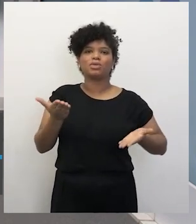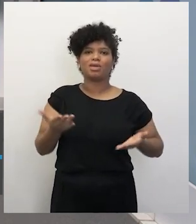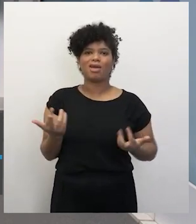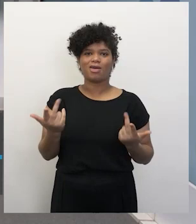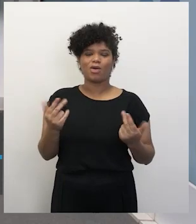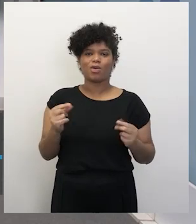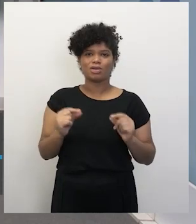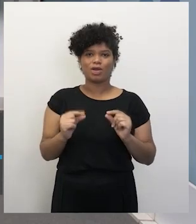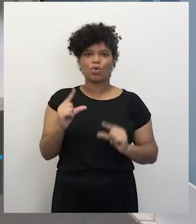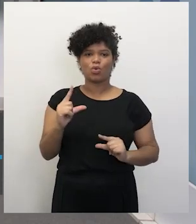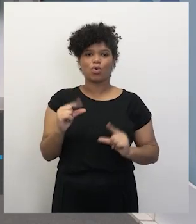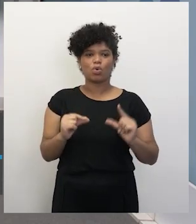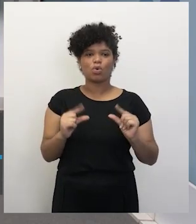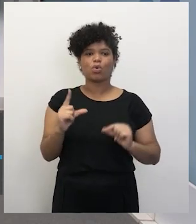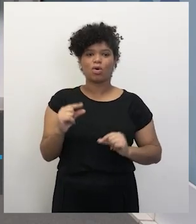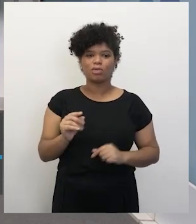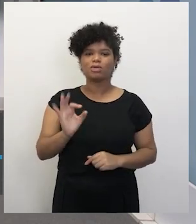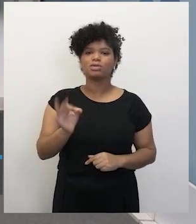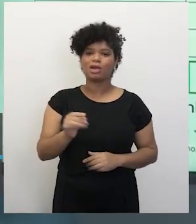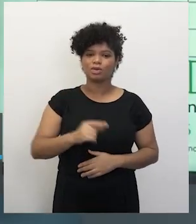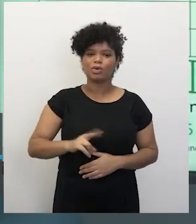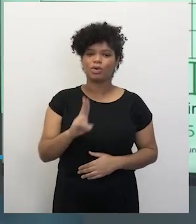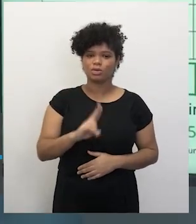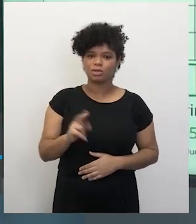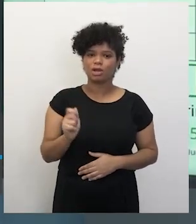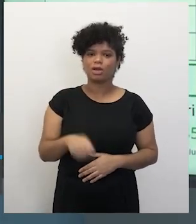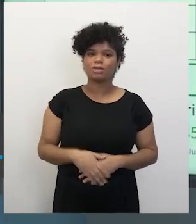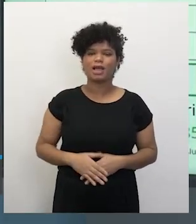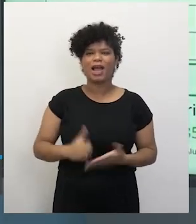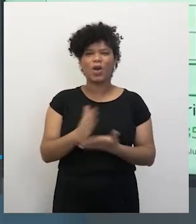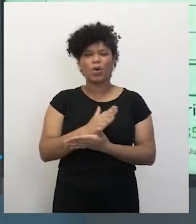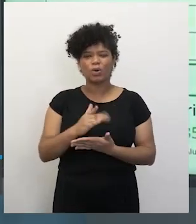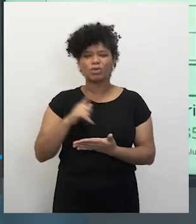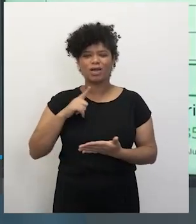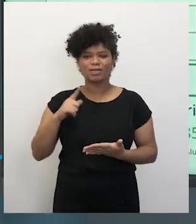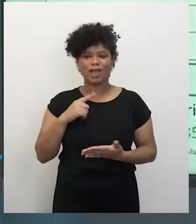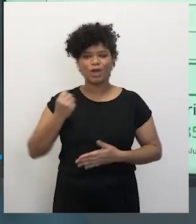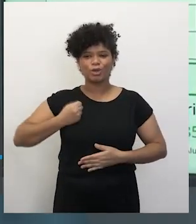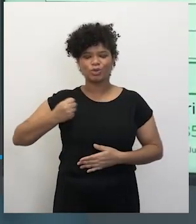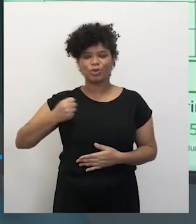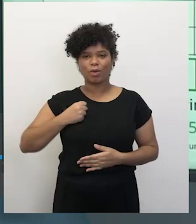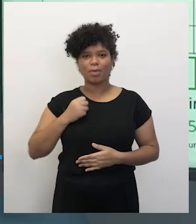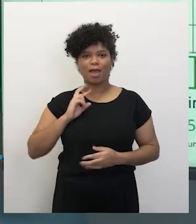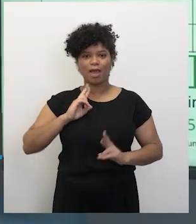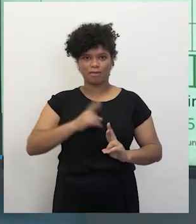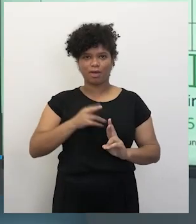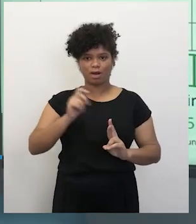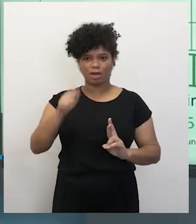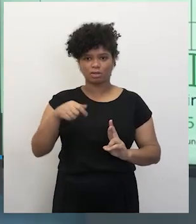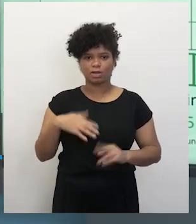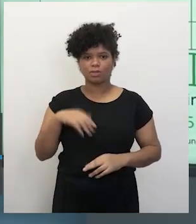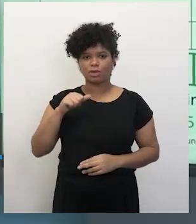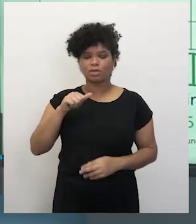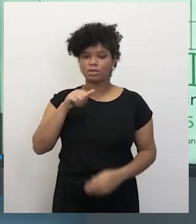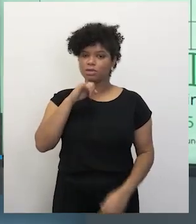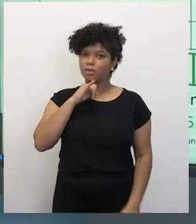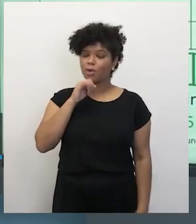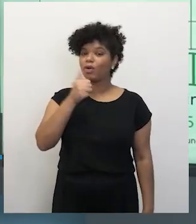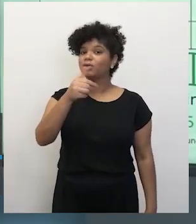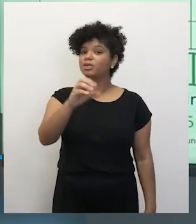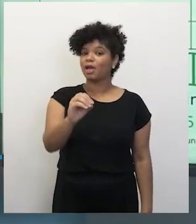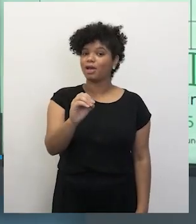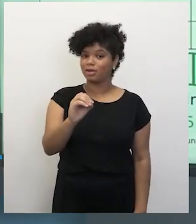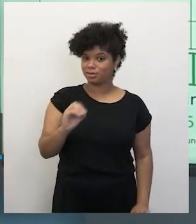de farinha, né, que a gente utilizar, né? E aí você tem alguns modelos, alguns números de referência, né? O 10 sempre é